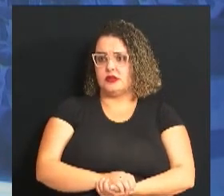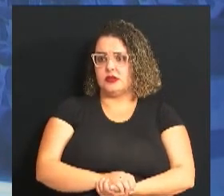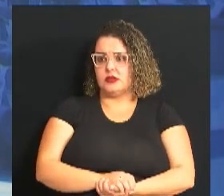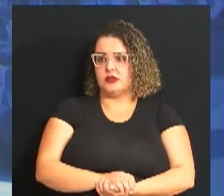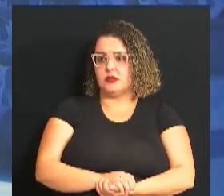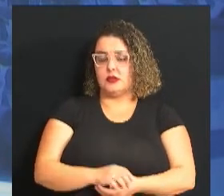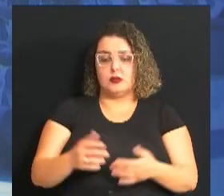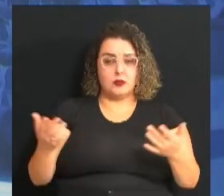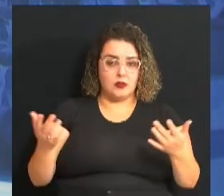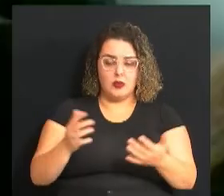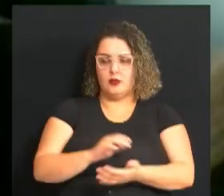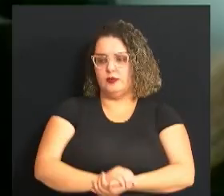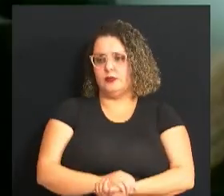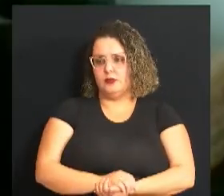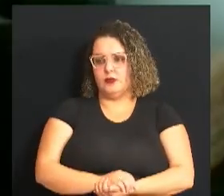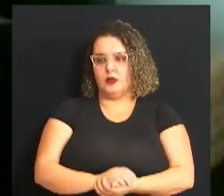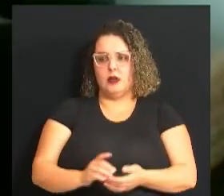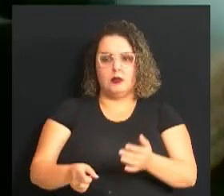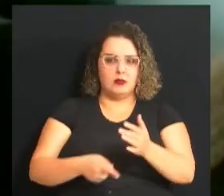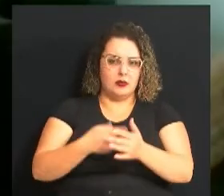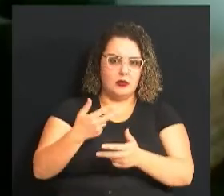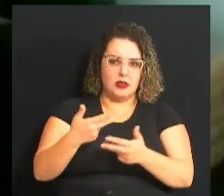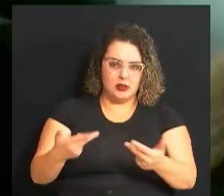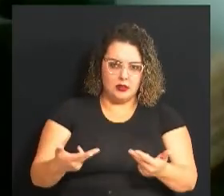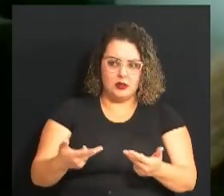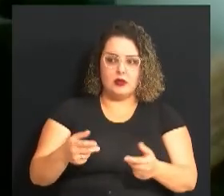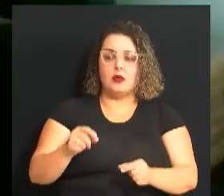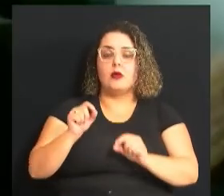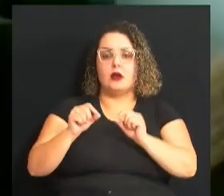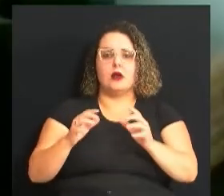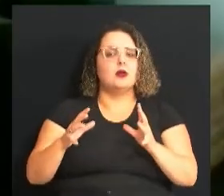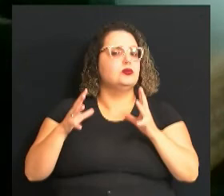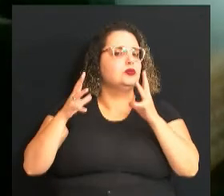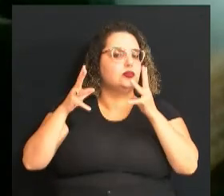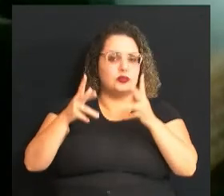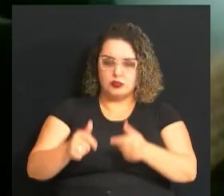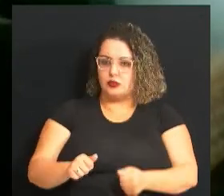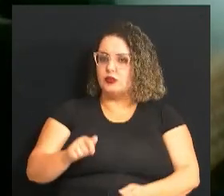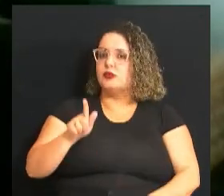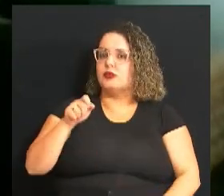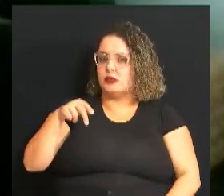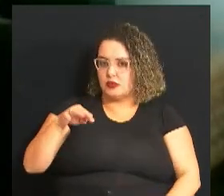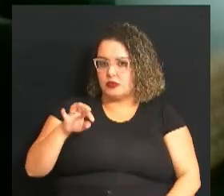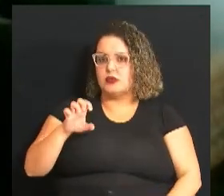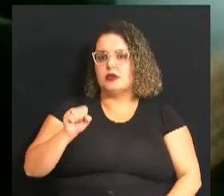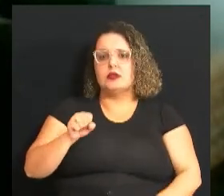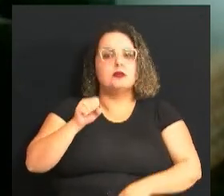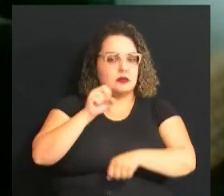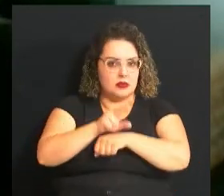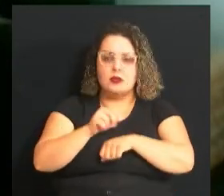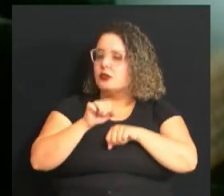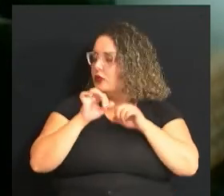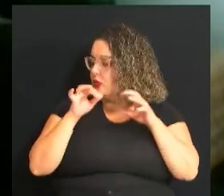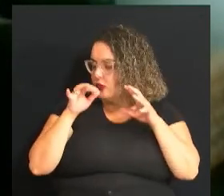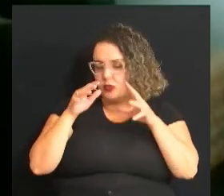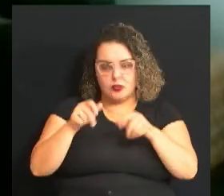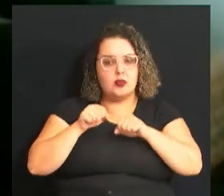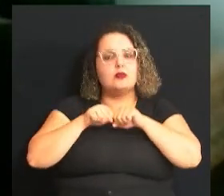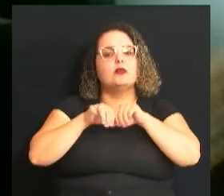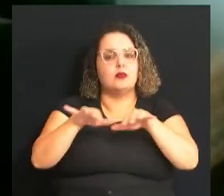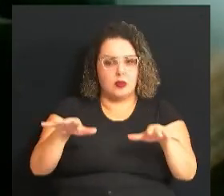Bom, o primeiro ponto é que todos esses agentes virais são transmissíveis. Todos esses vírus podem